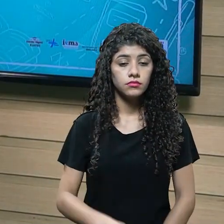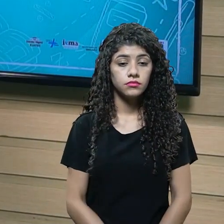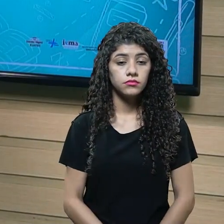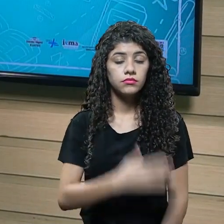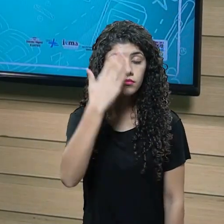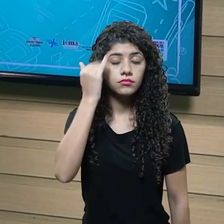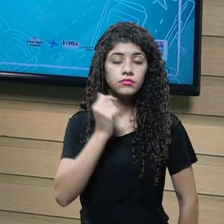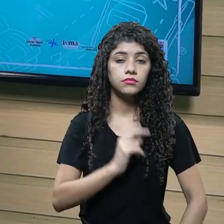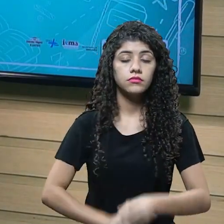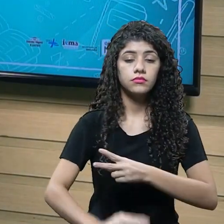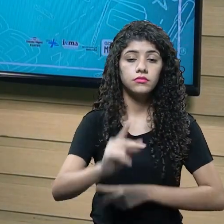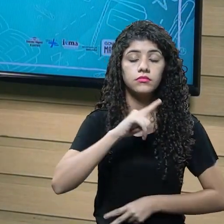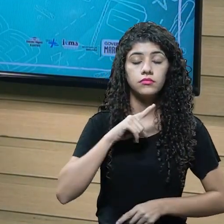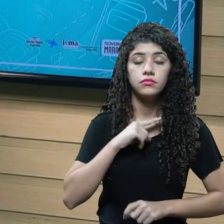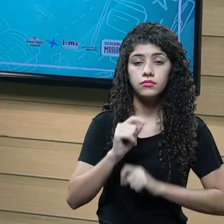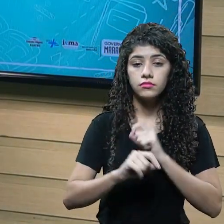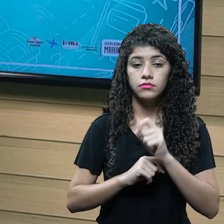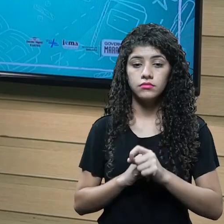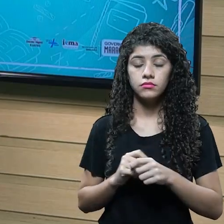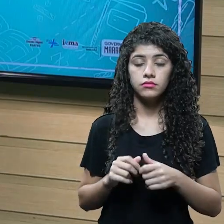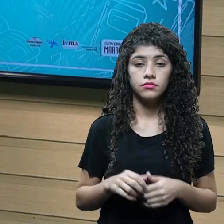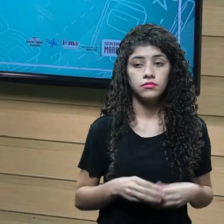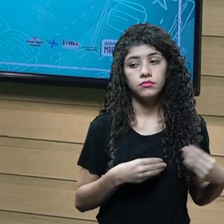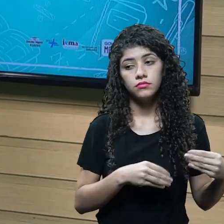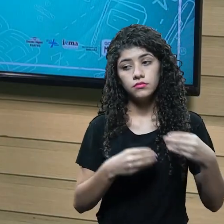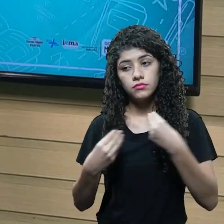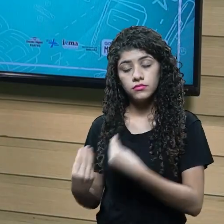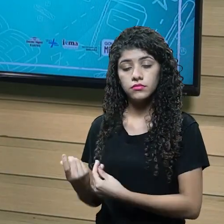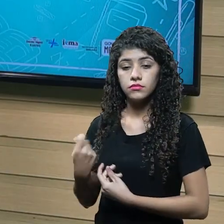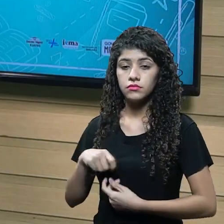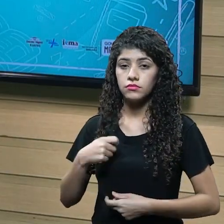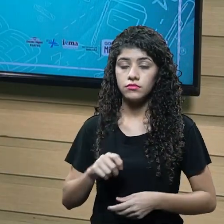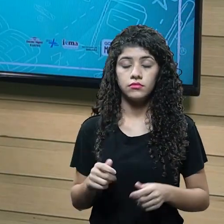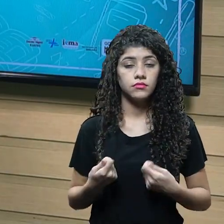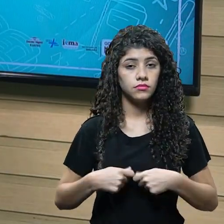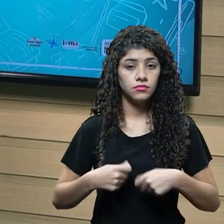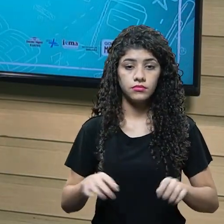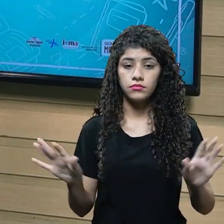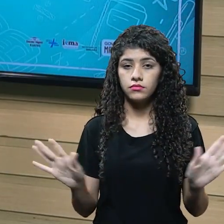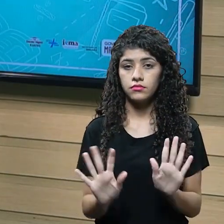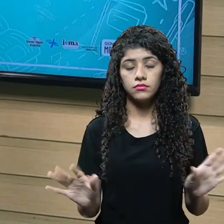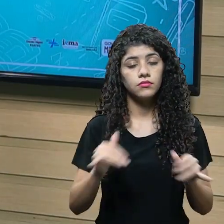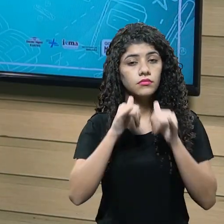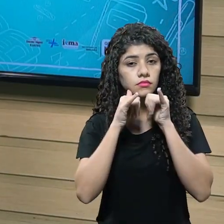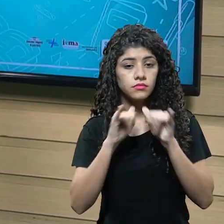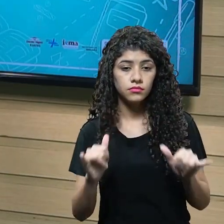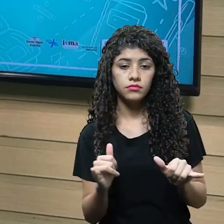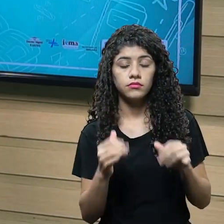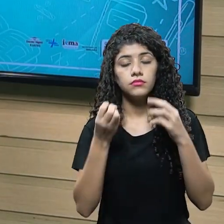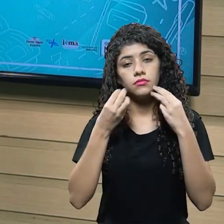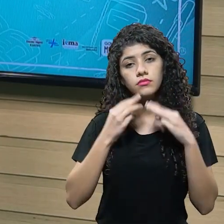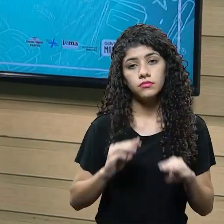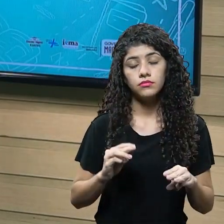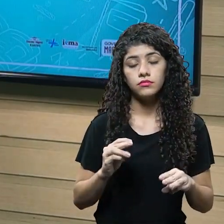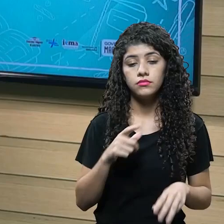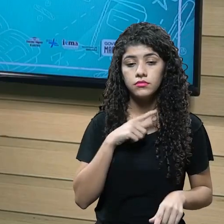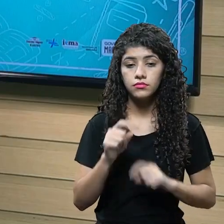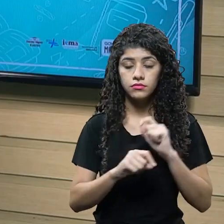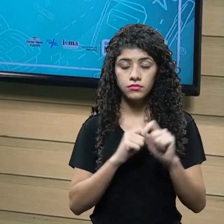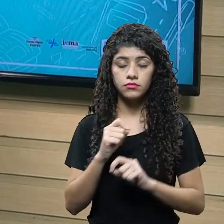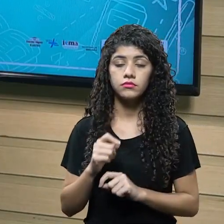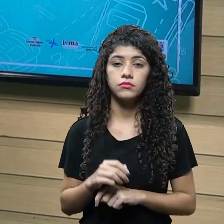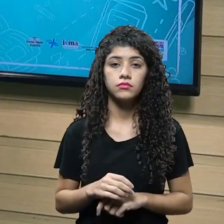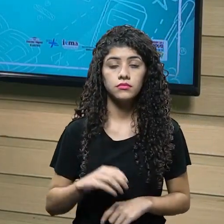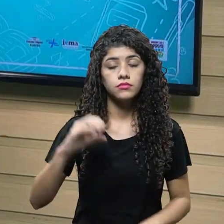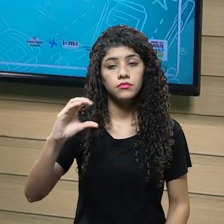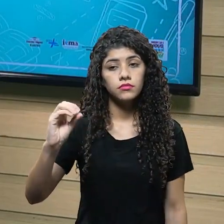sempre vai ter comércio varejista para abastecer, que ela não precisa de uma estratégia de marketing. Ela vai precisar, porque pela simples concorrência é um ponto primordial